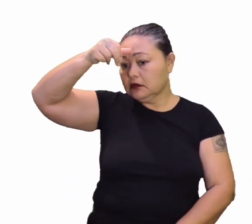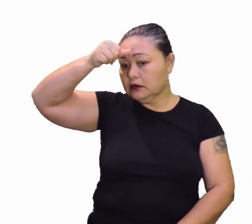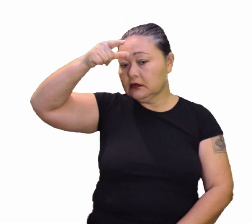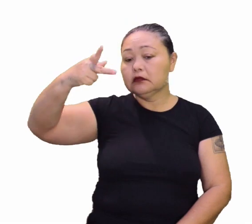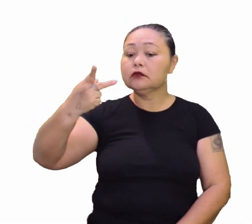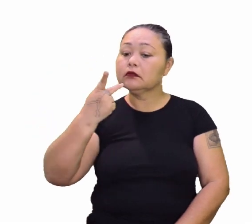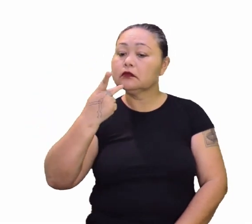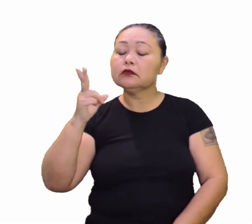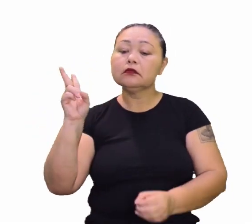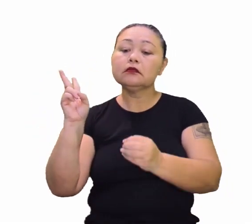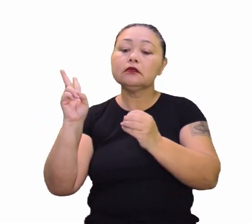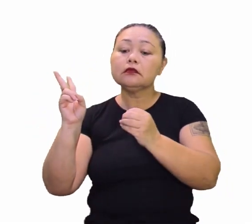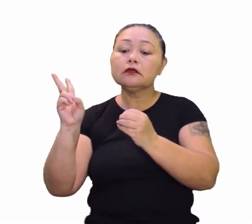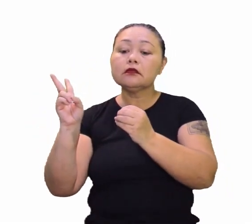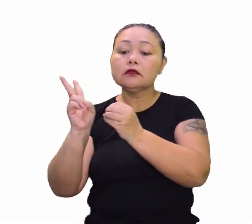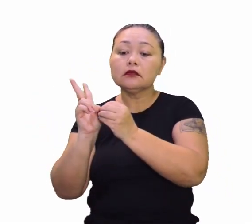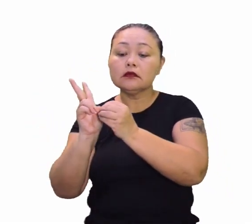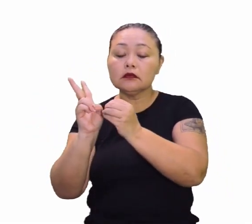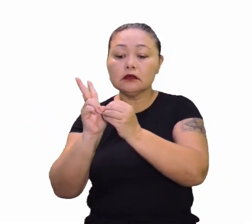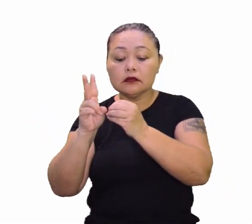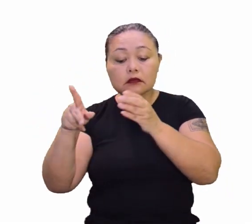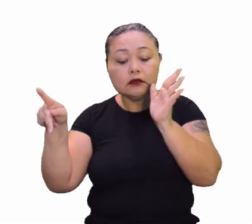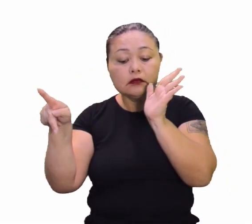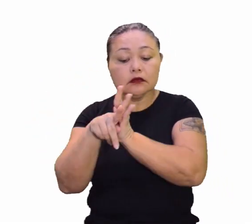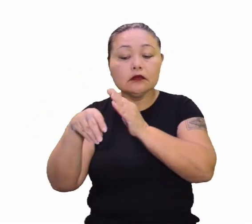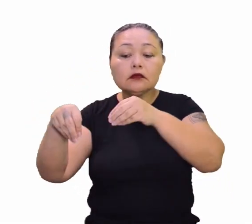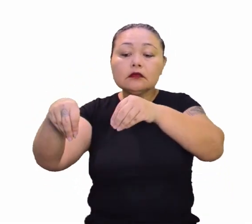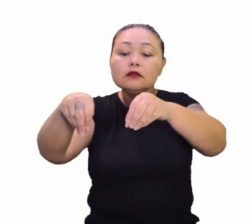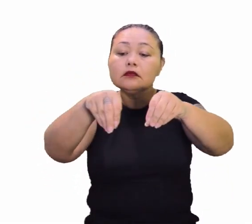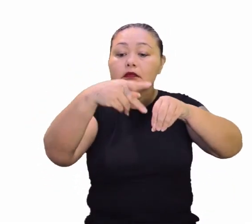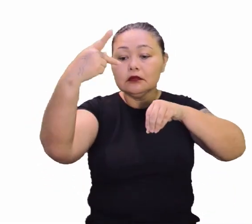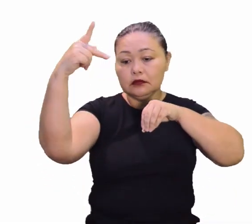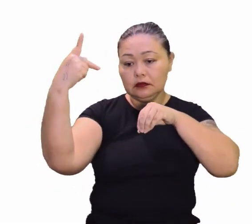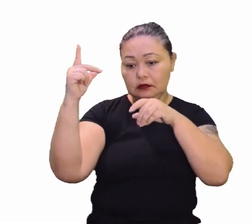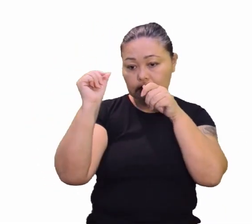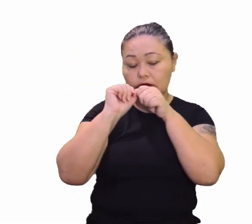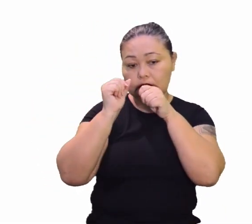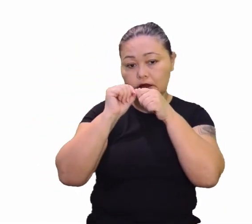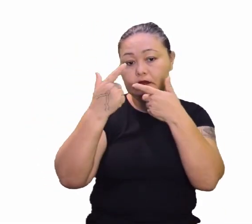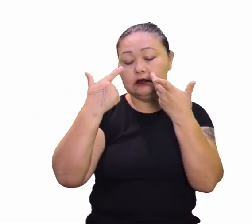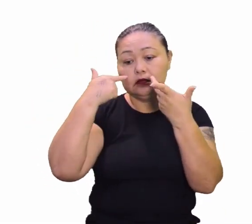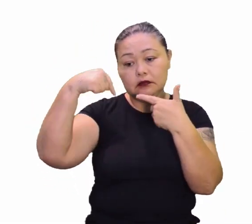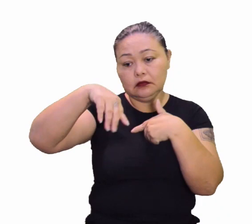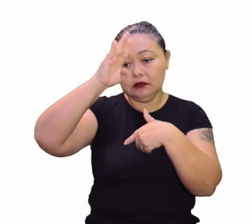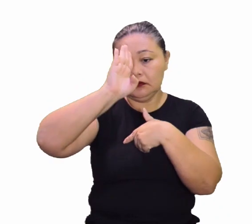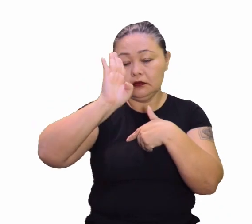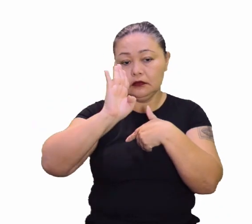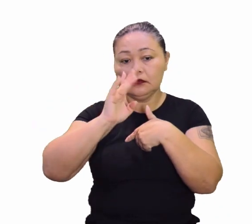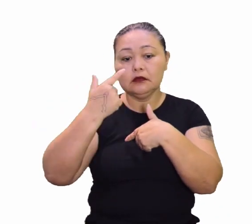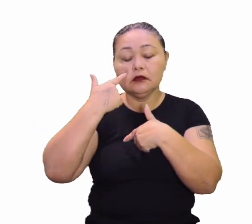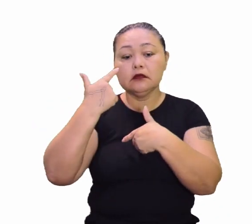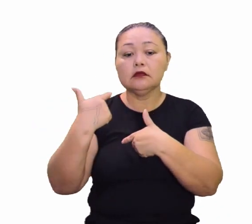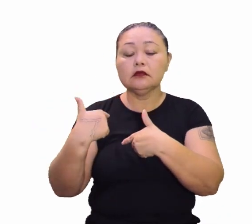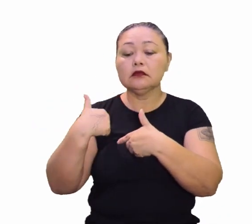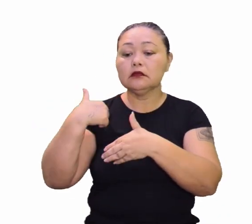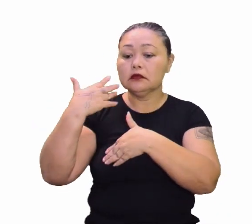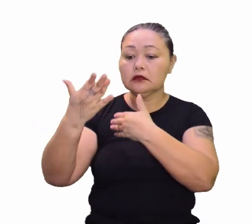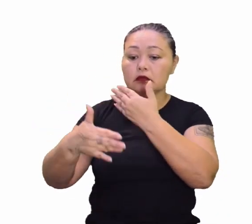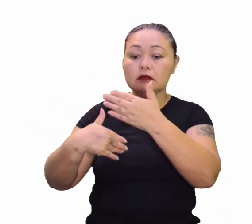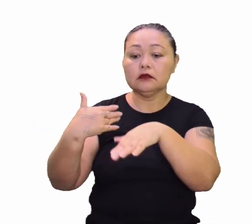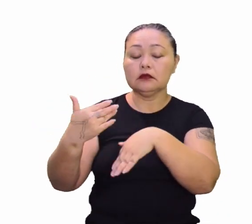as terras indígenas no Brasil e fizemos uma pequena abordagem em relação à questão do